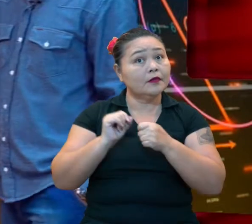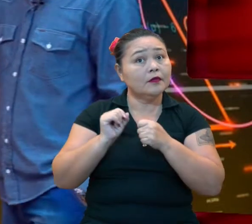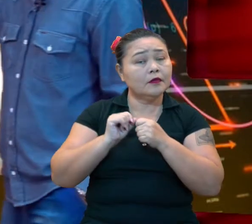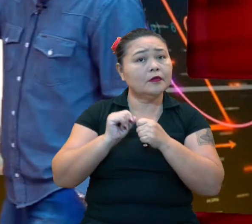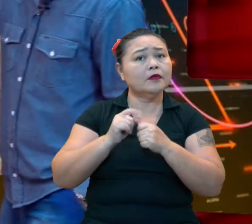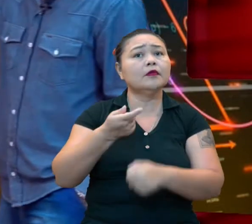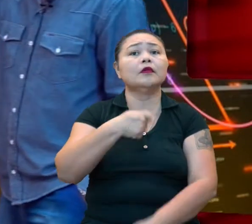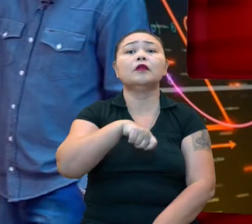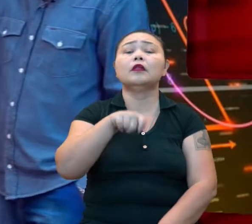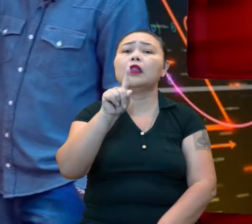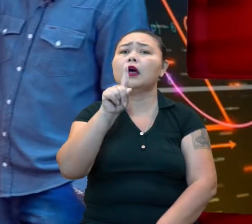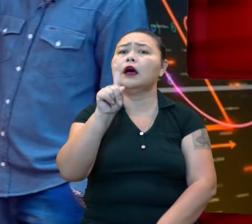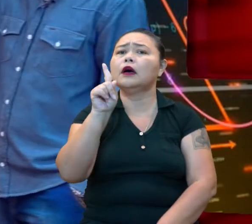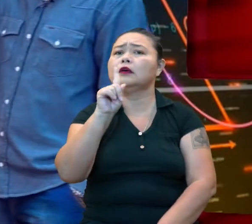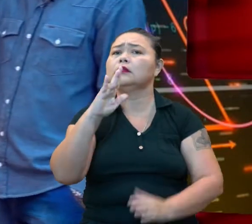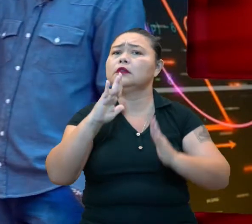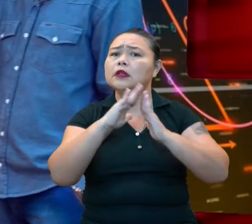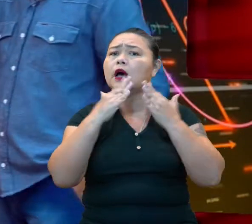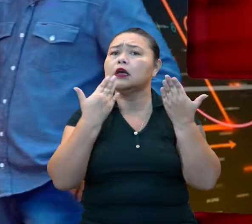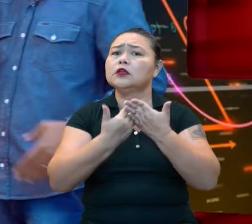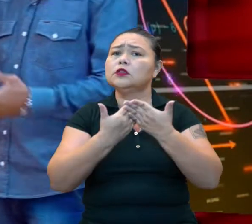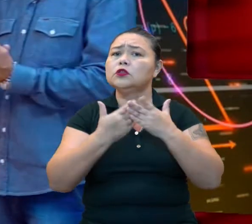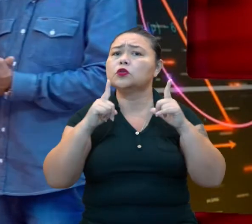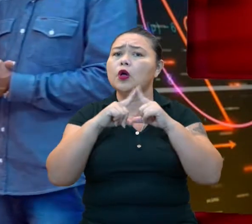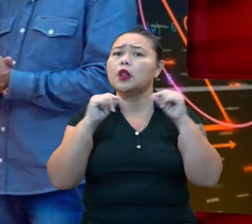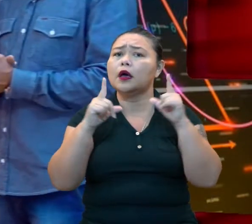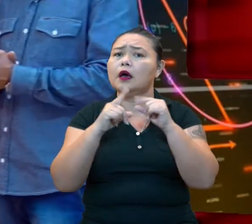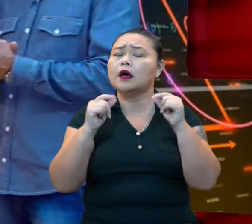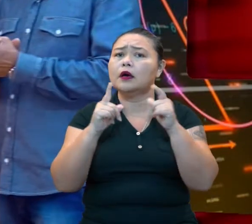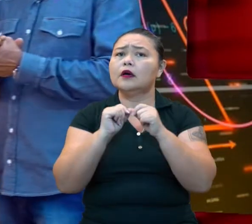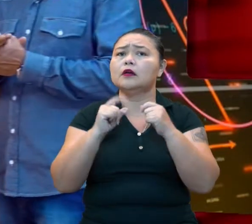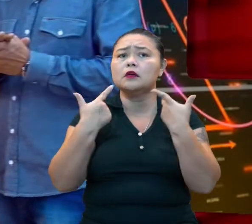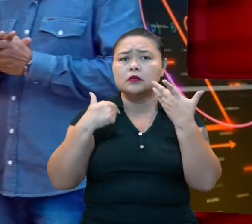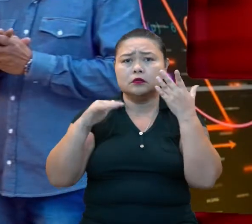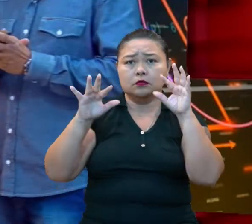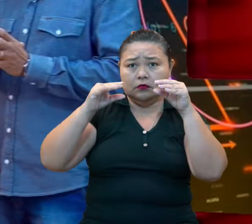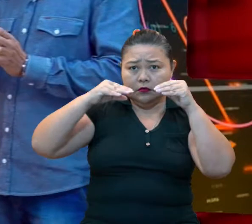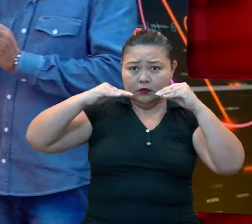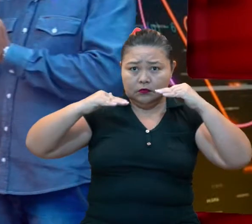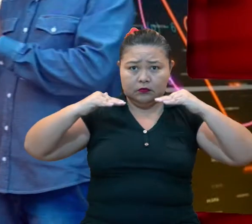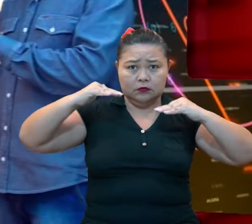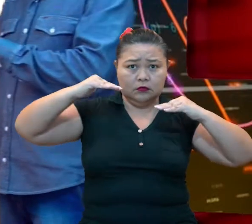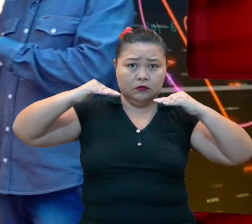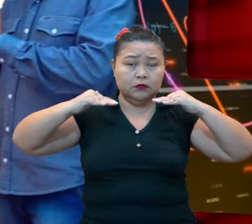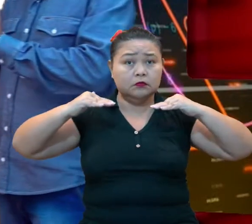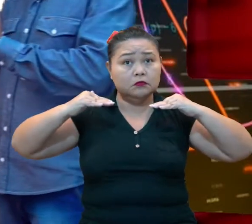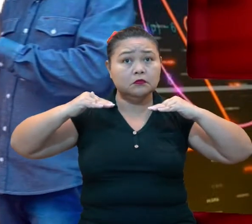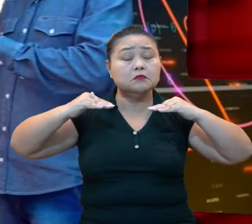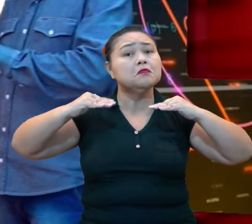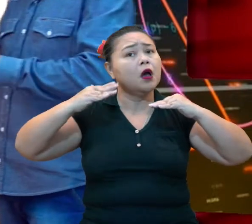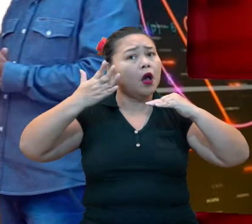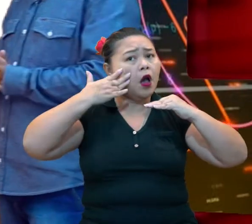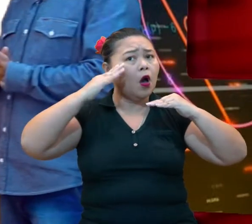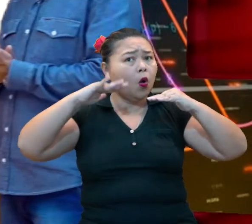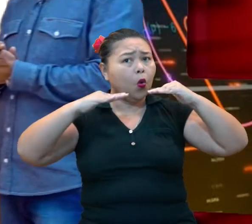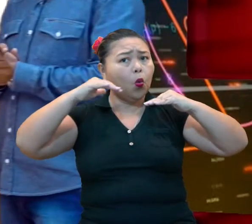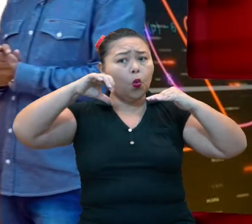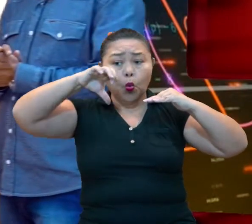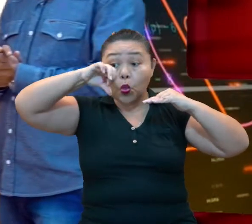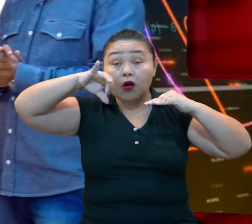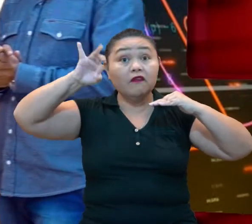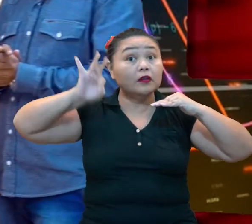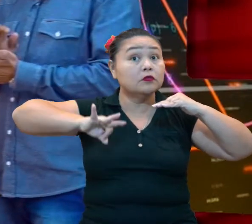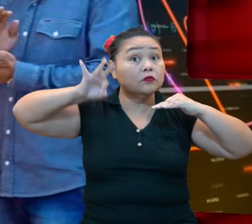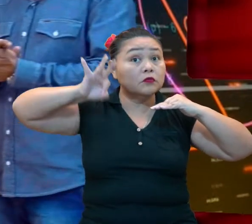Colégio Brasília uma vez e usamos o nível. E dá certinho, professor Maurício, dá certo. Foi uma precisão de quase 90%.